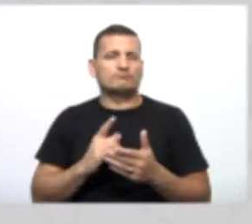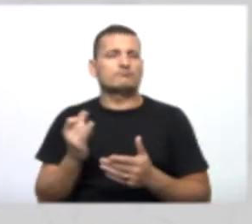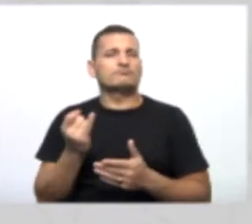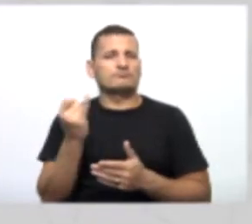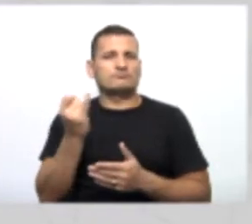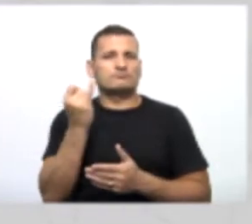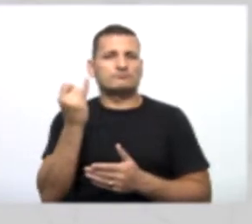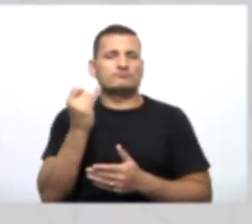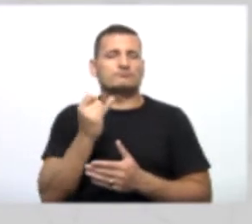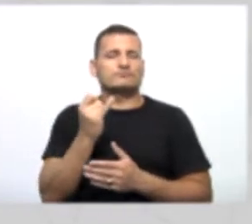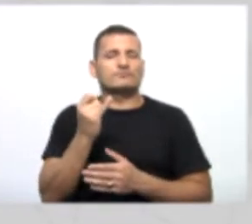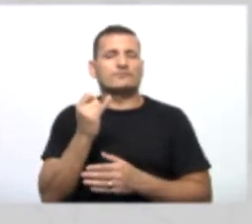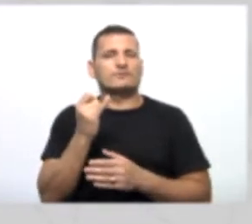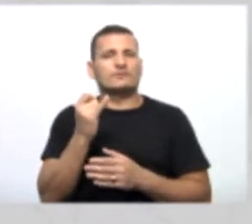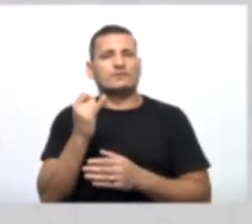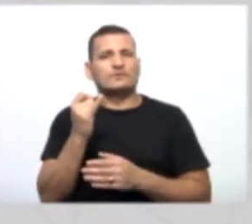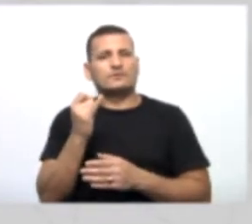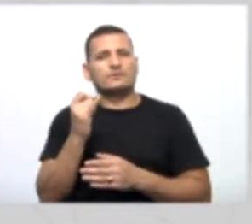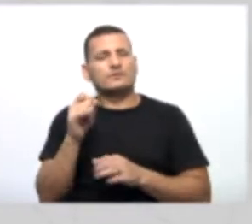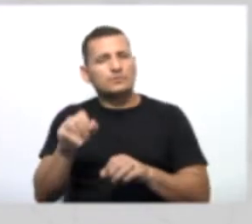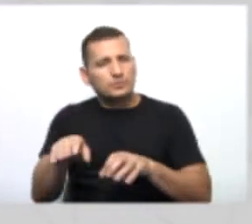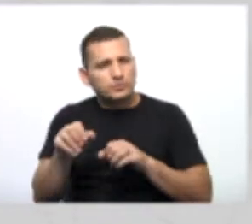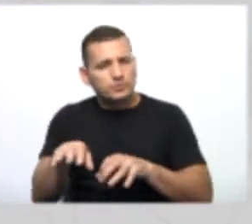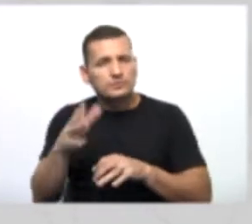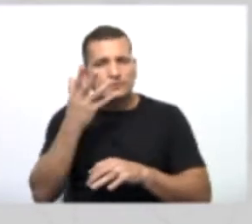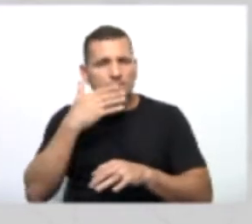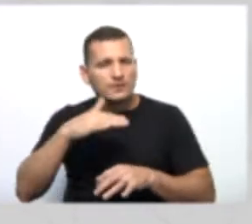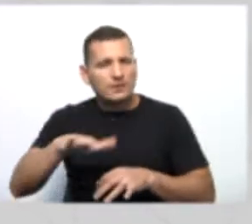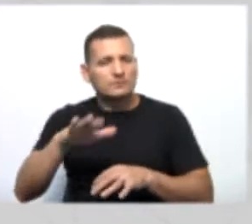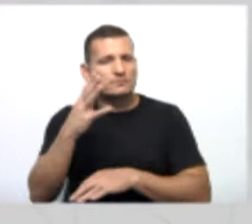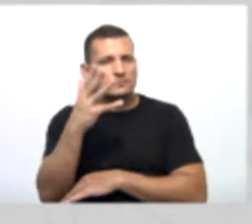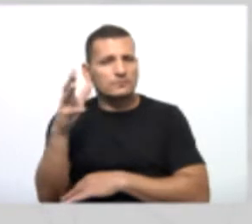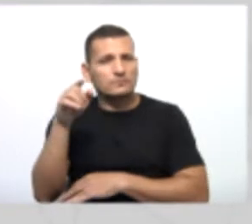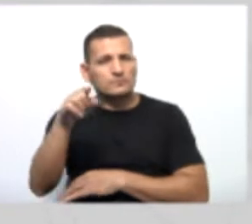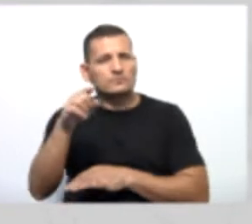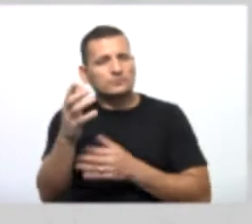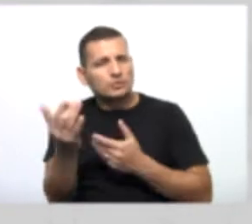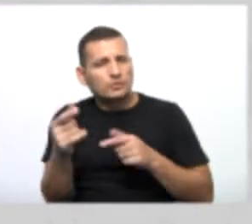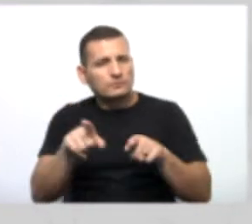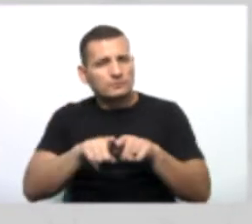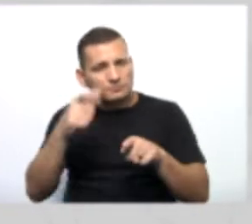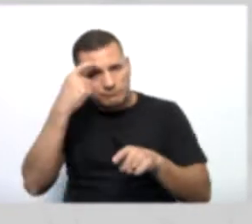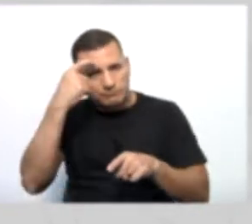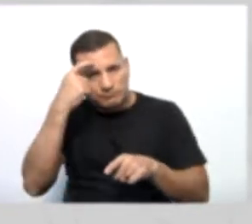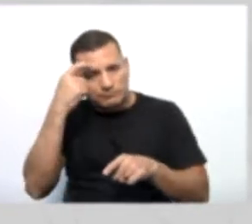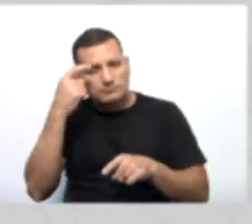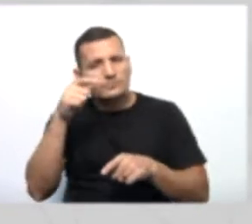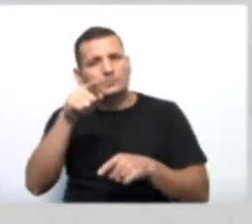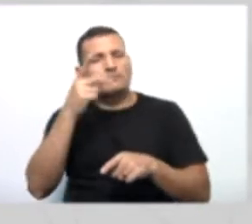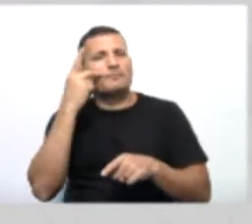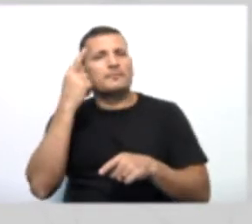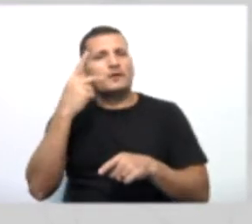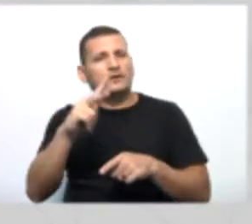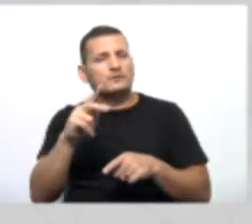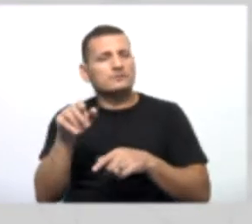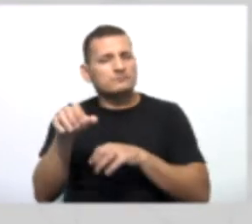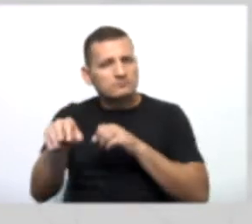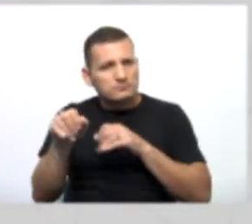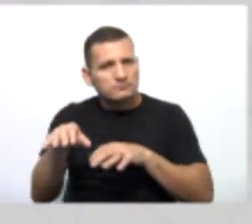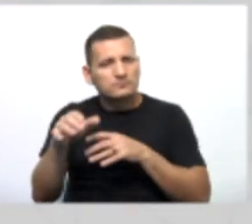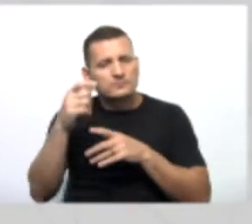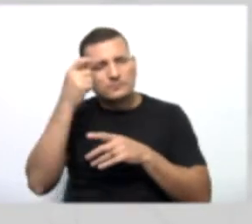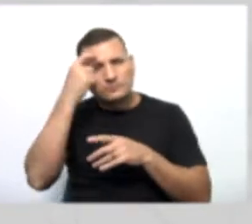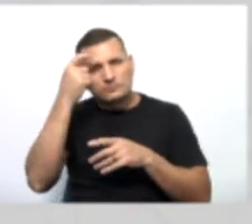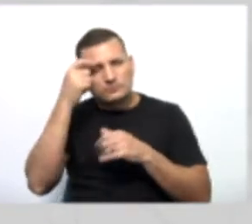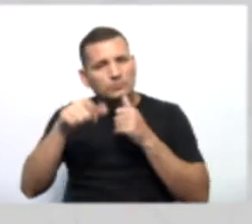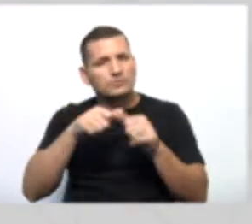educação ambiental das crianças, ok? Até você, jovem, pode mudar o seu pai, a sua forma de pensar, né? Do